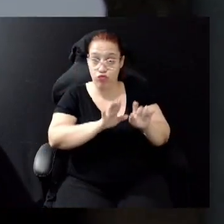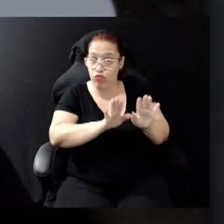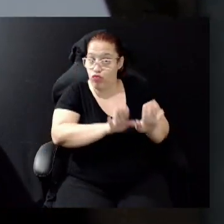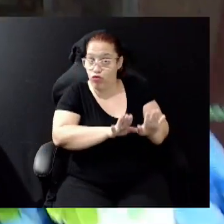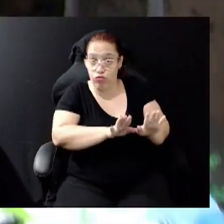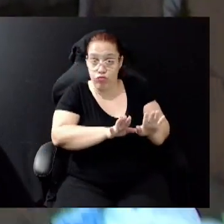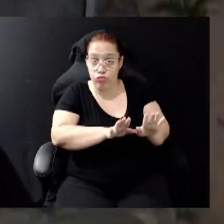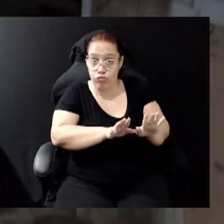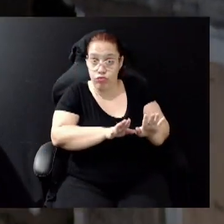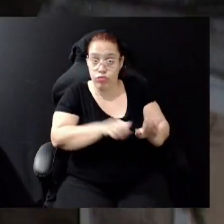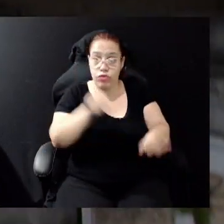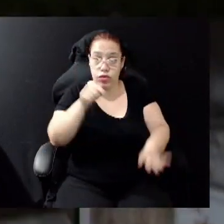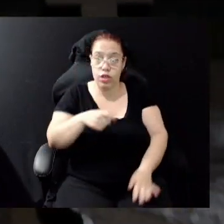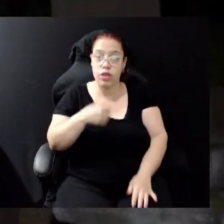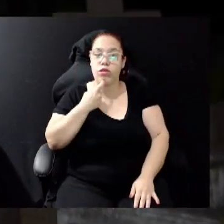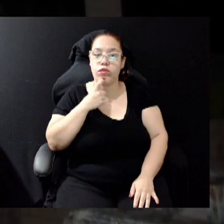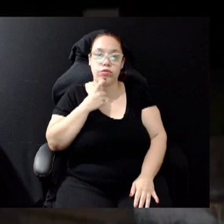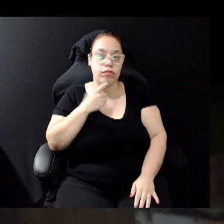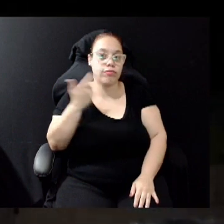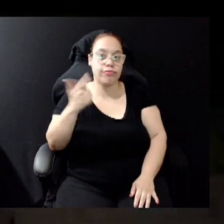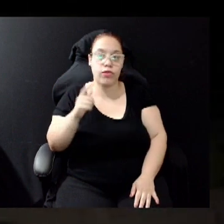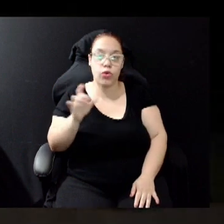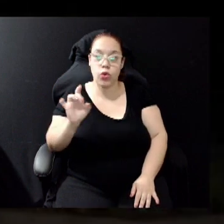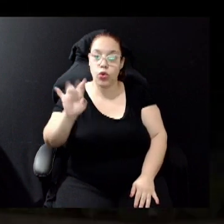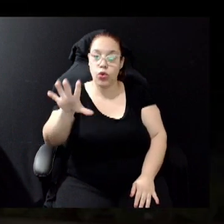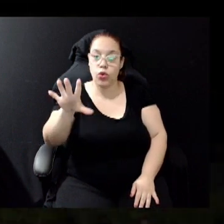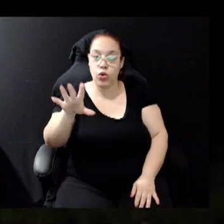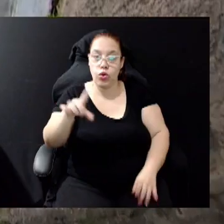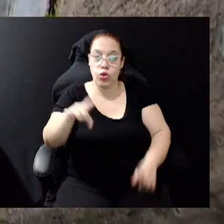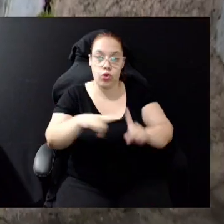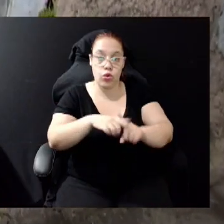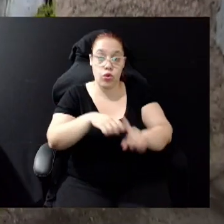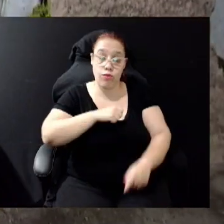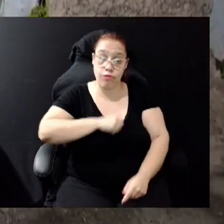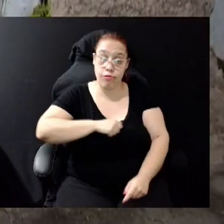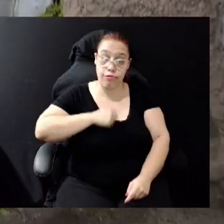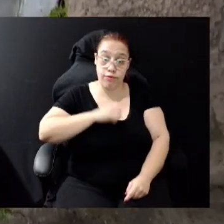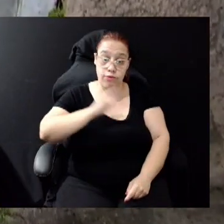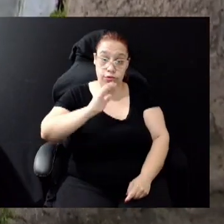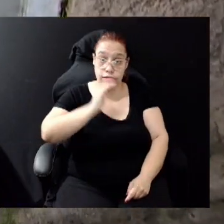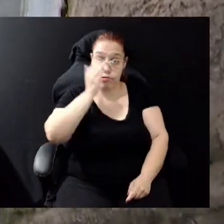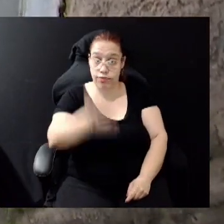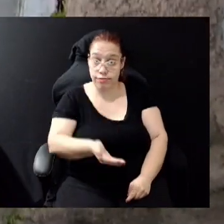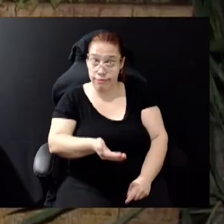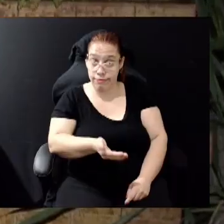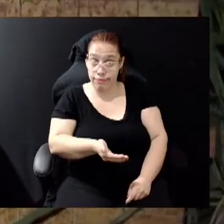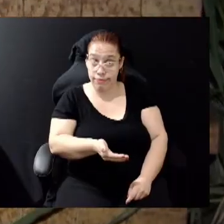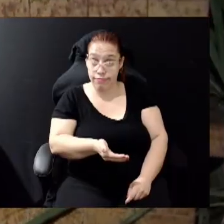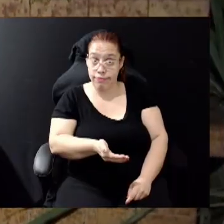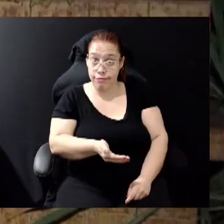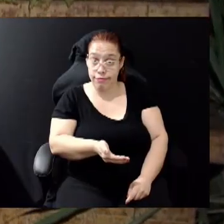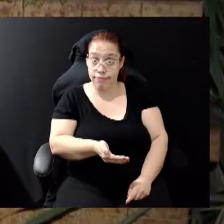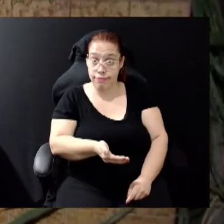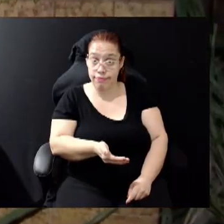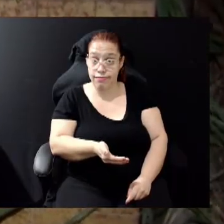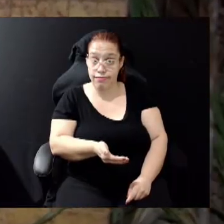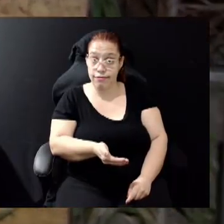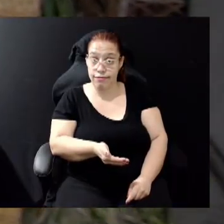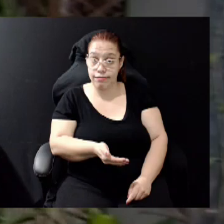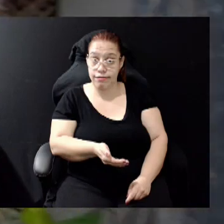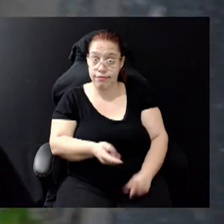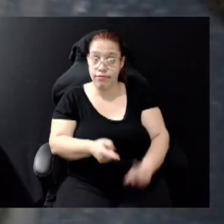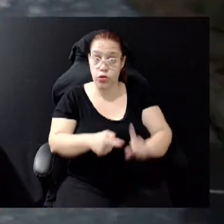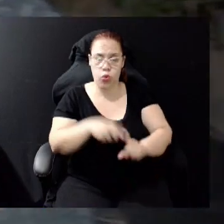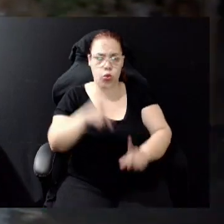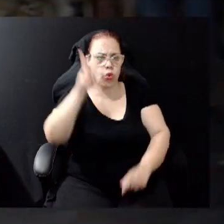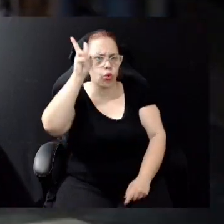cidade de Campinas não tem só o cemitério, embora ele seja o grande homenageado, tem toda a razão de ser, por ser o nosso cemitério histórico,